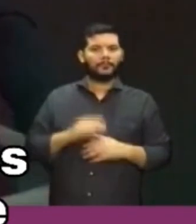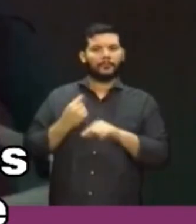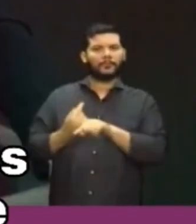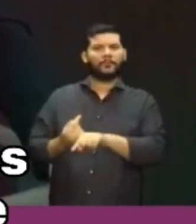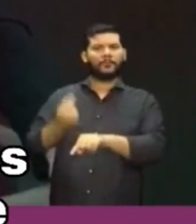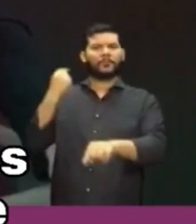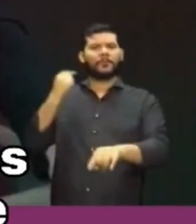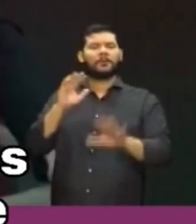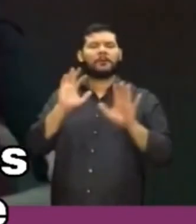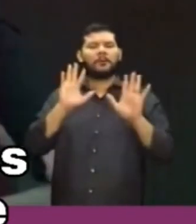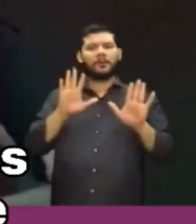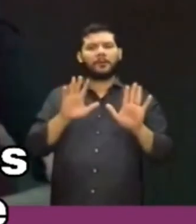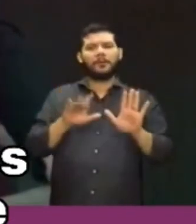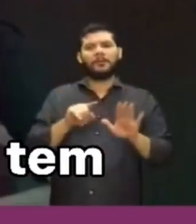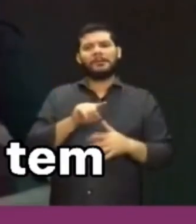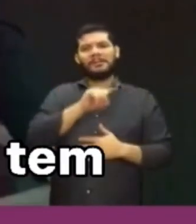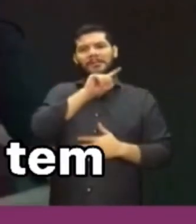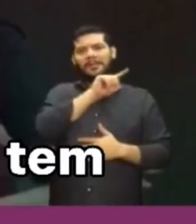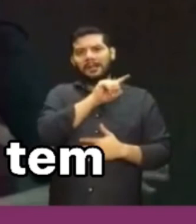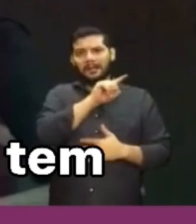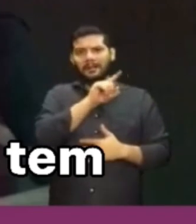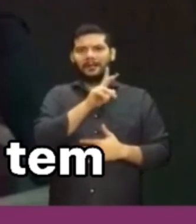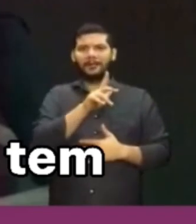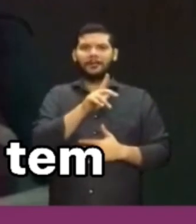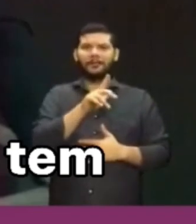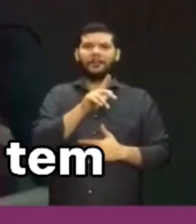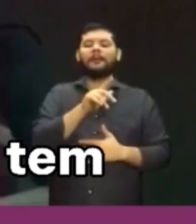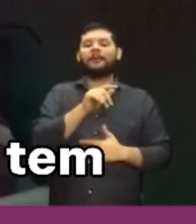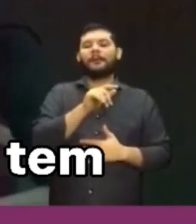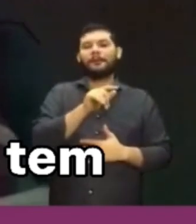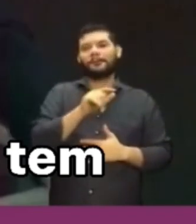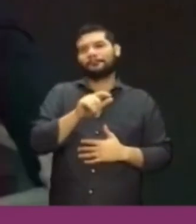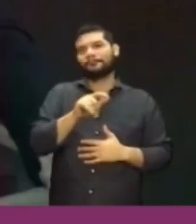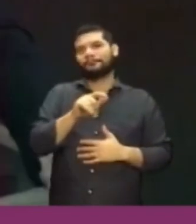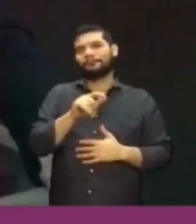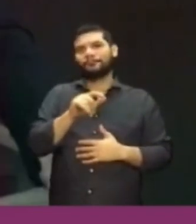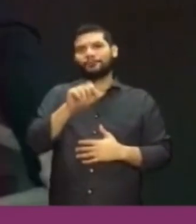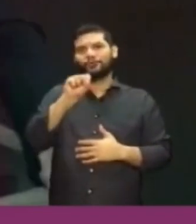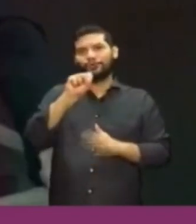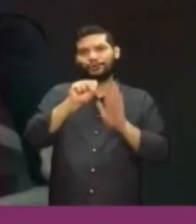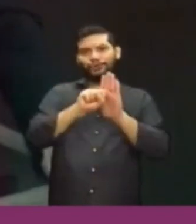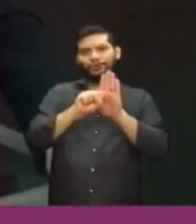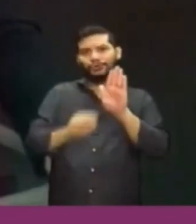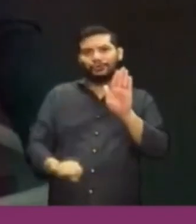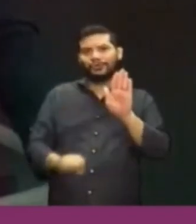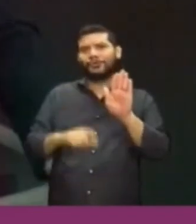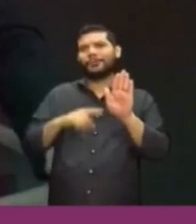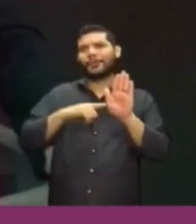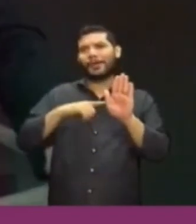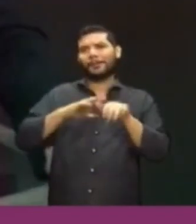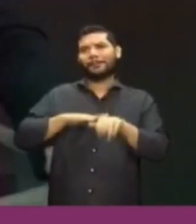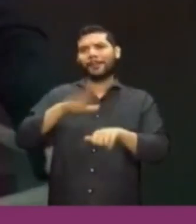Sul e Sudeste têm mais trabalhadores de saúde, eram grupos prioritários, ou têm mais idosos. Mas, deputada,